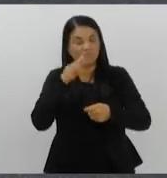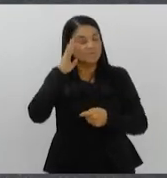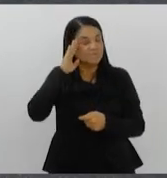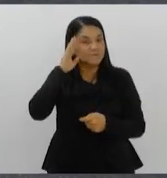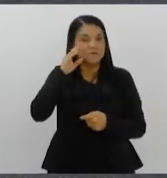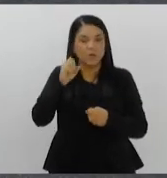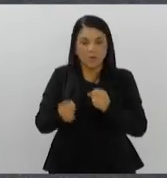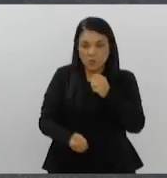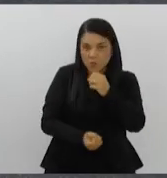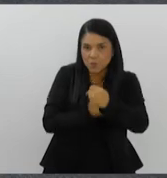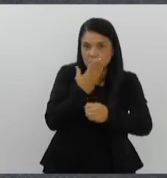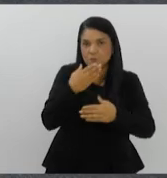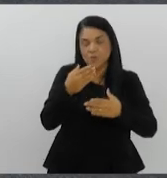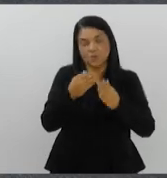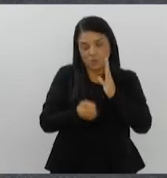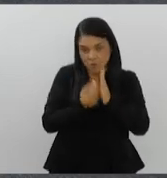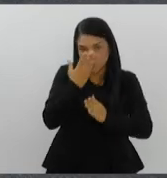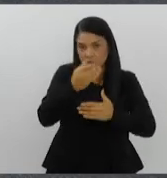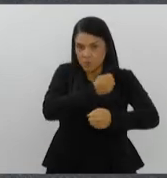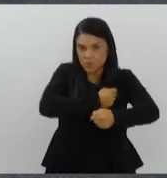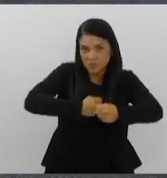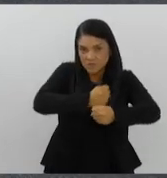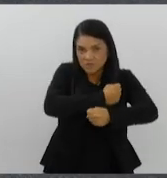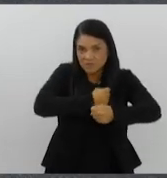cozinhas, mas também